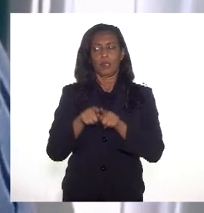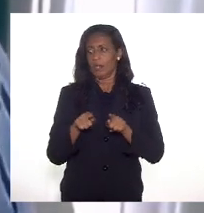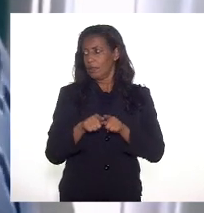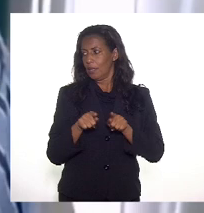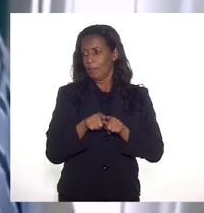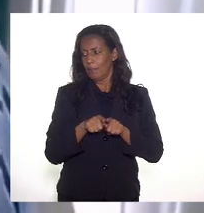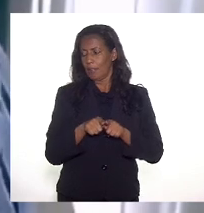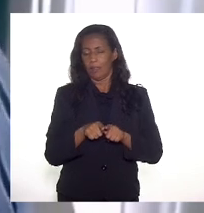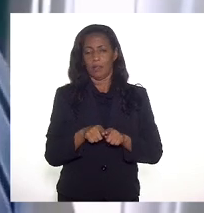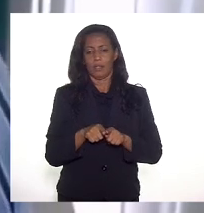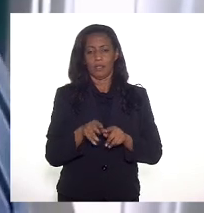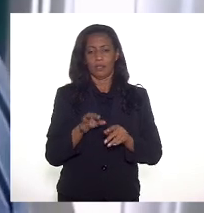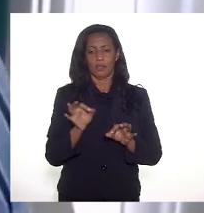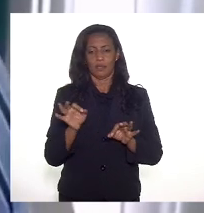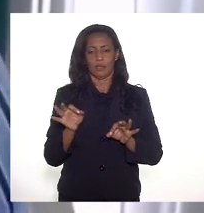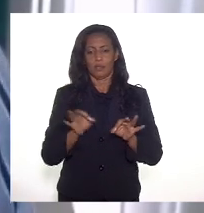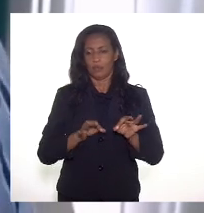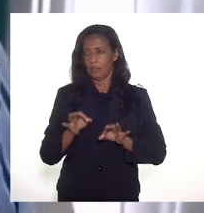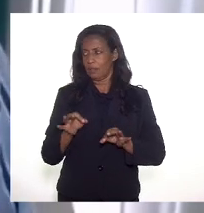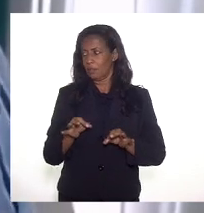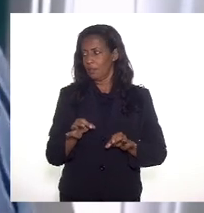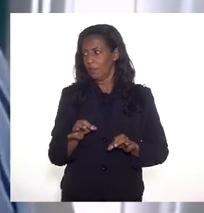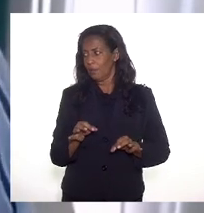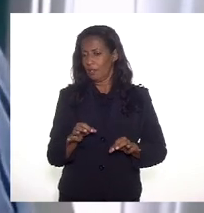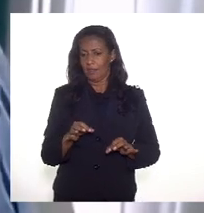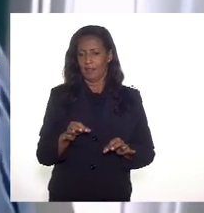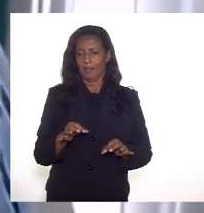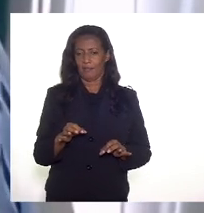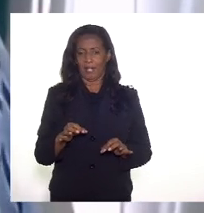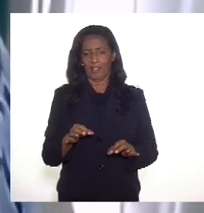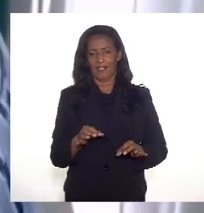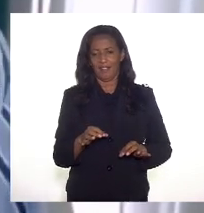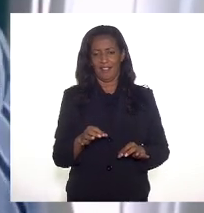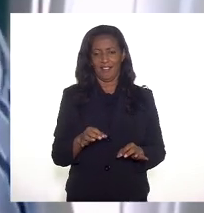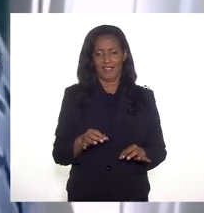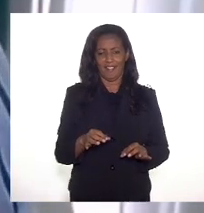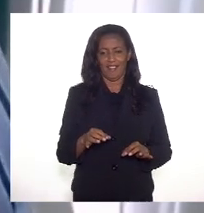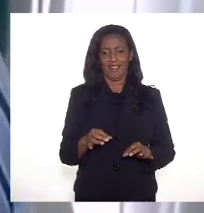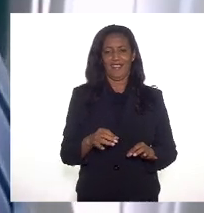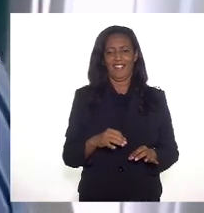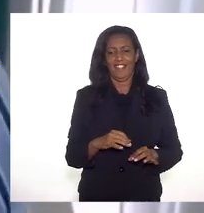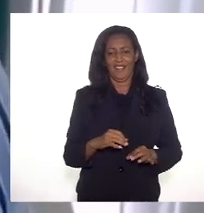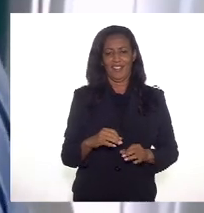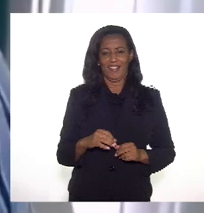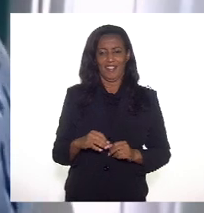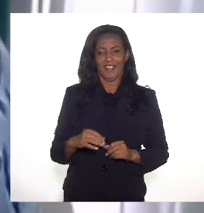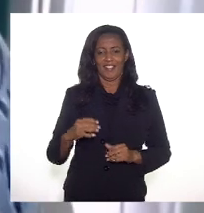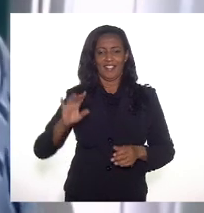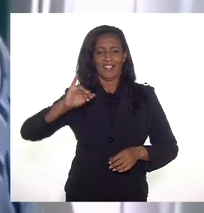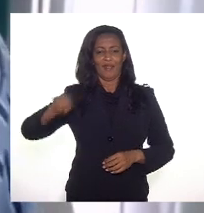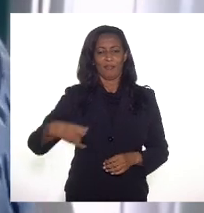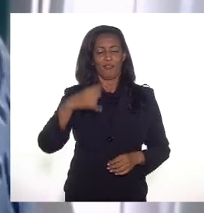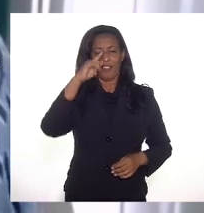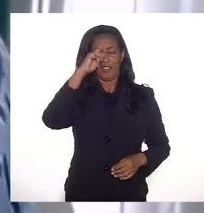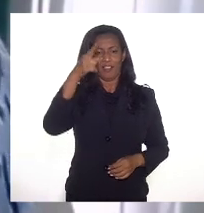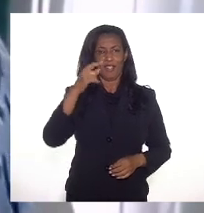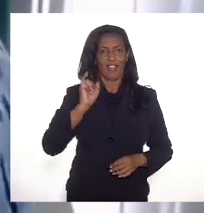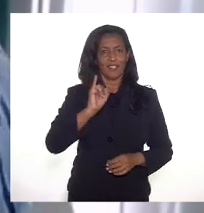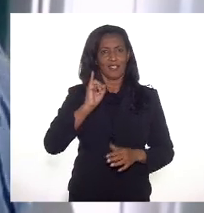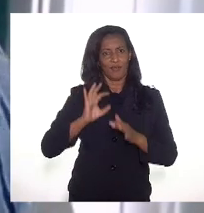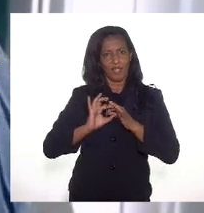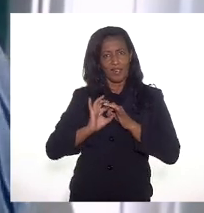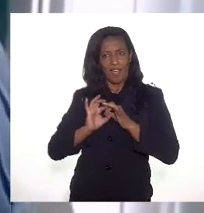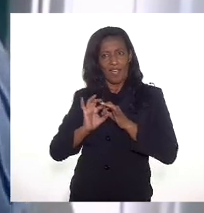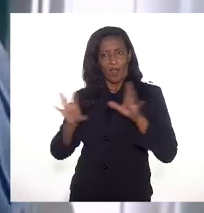em plenário, de maneira que eu acho que a gente pode ser capaz de produzir um texto síntese, que aproveite a ideia, sem ferir a autonomia do